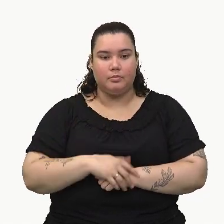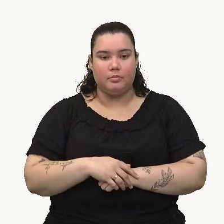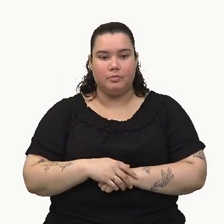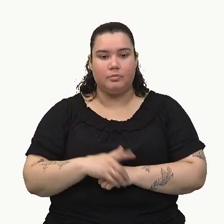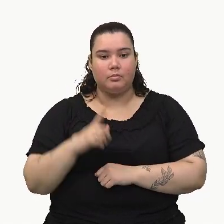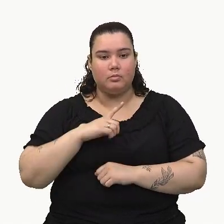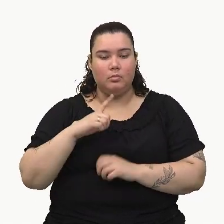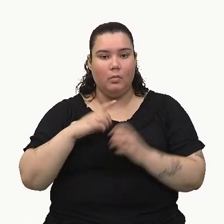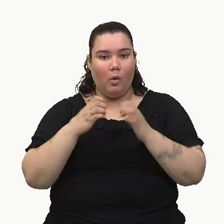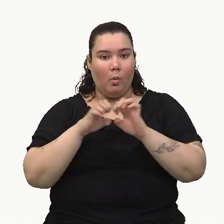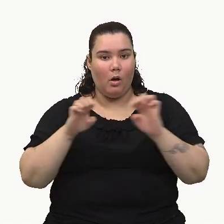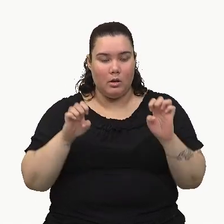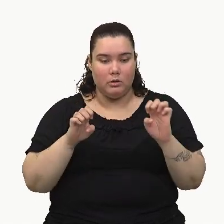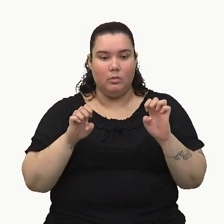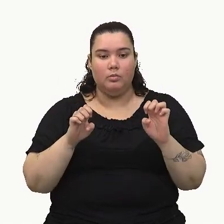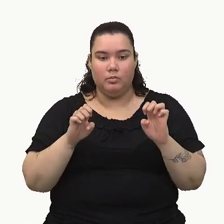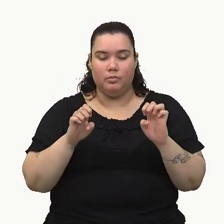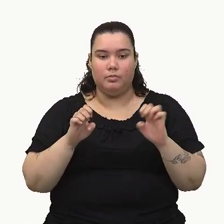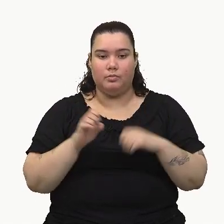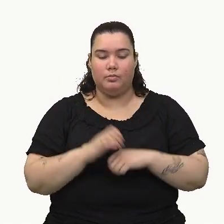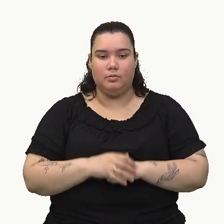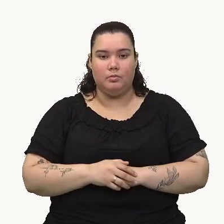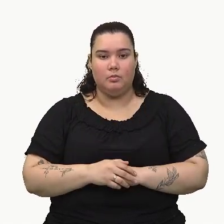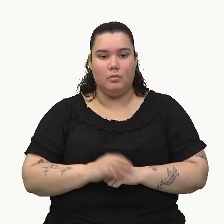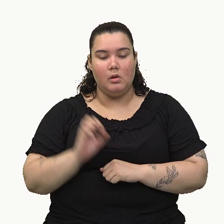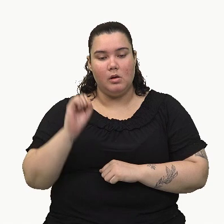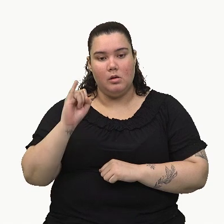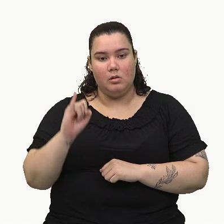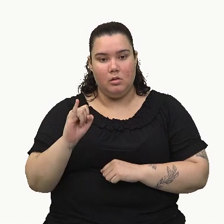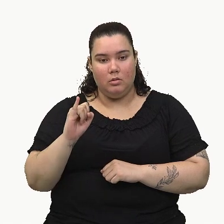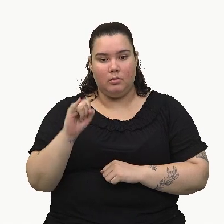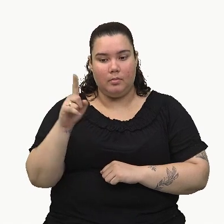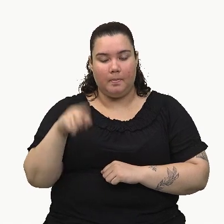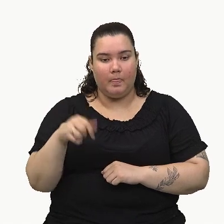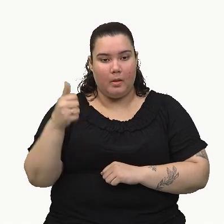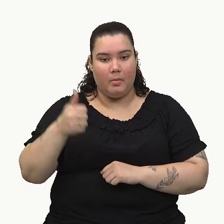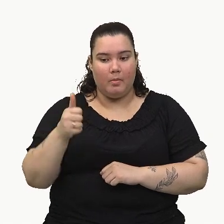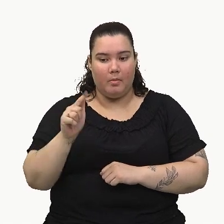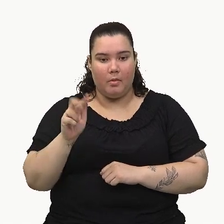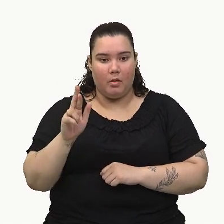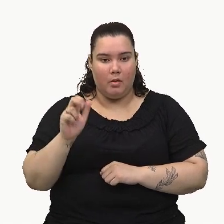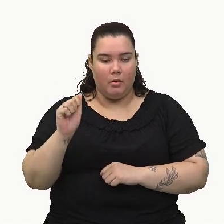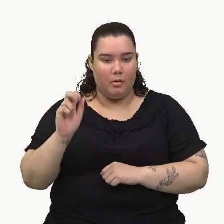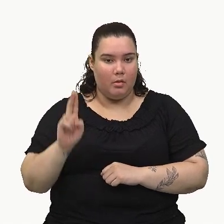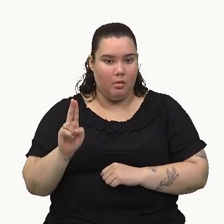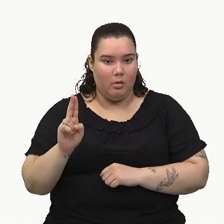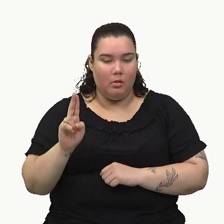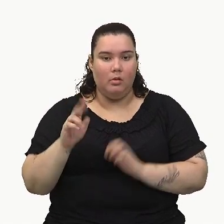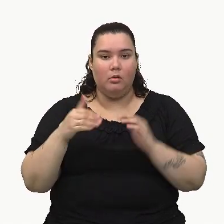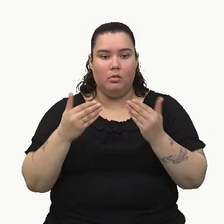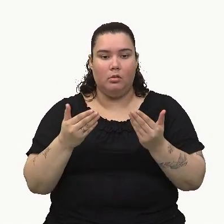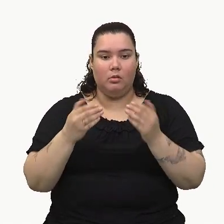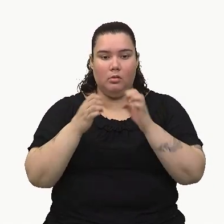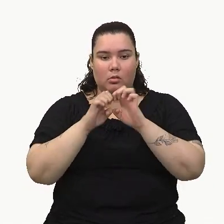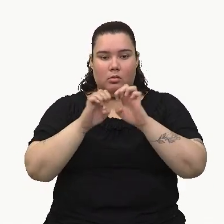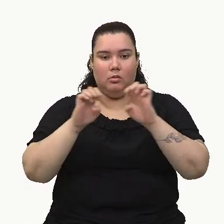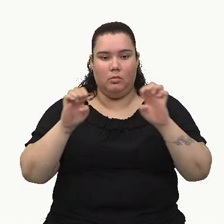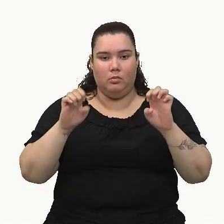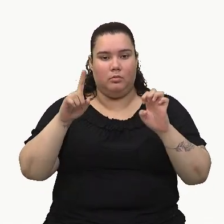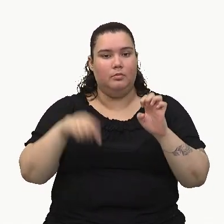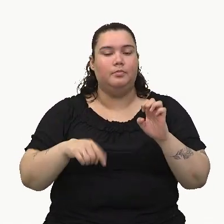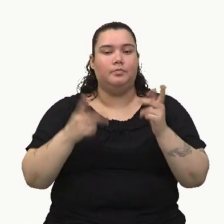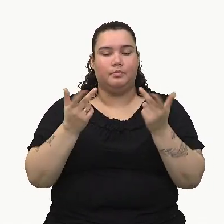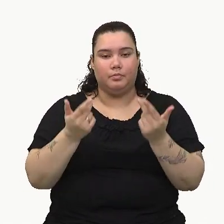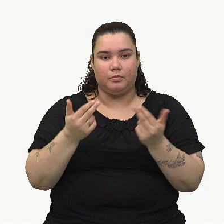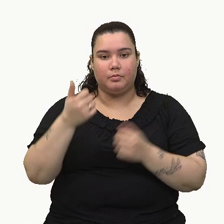uma equação. Ora, se a função é de primeiro grau, então a equação também será